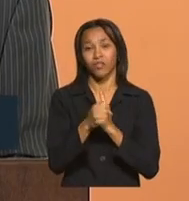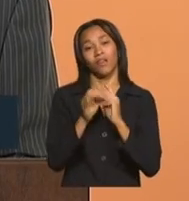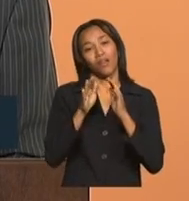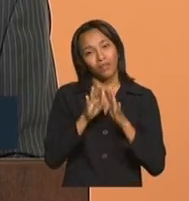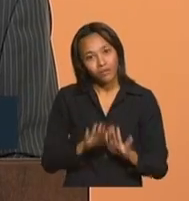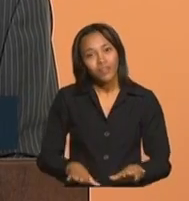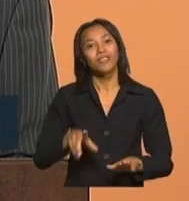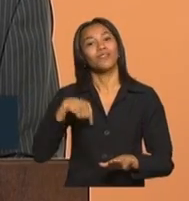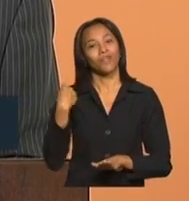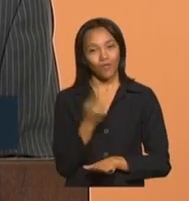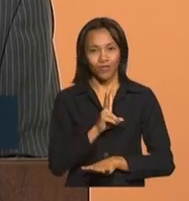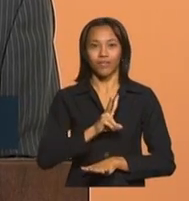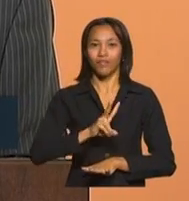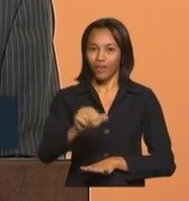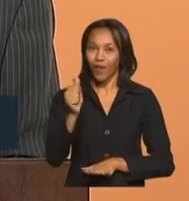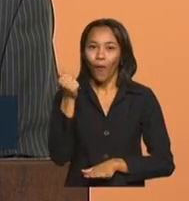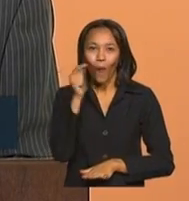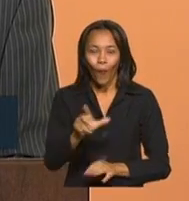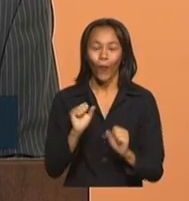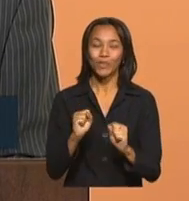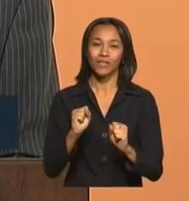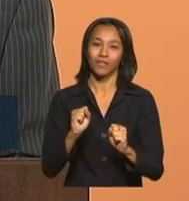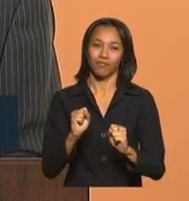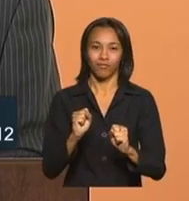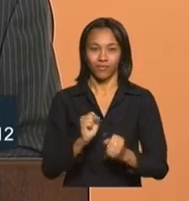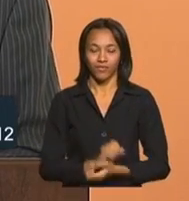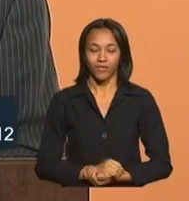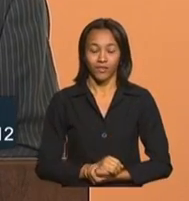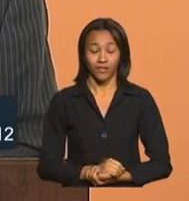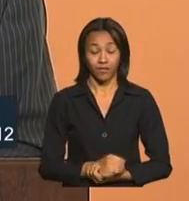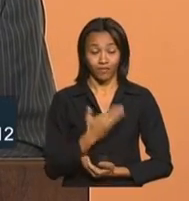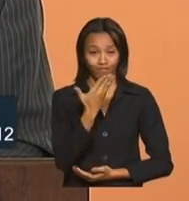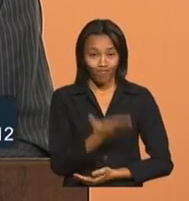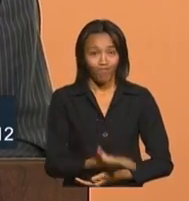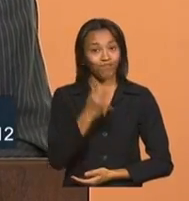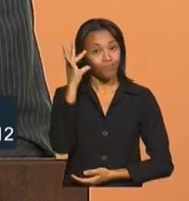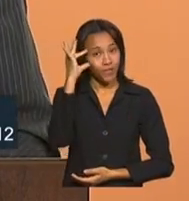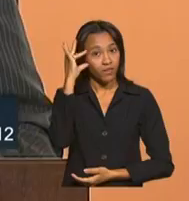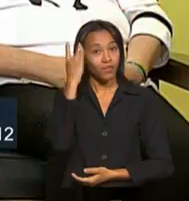sim, terá valido a pena. Senhora Presidenta,